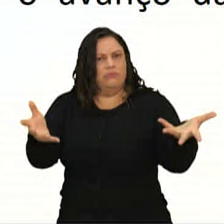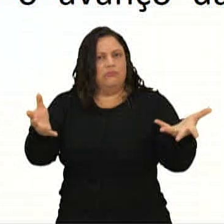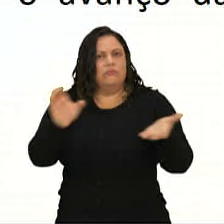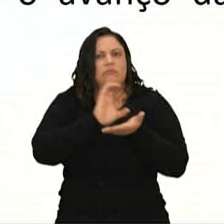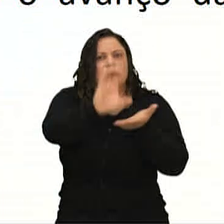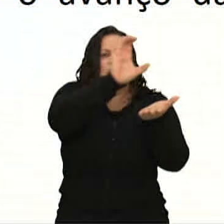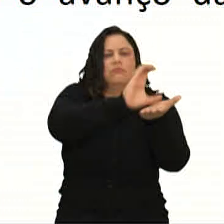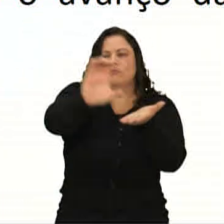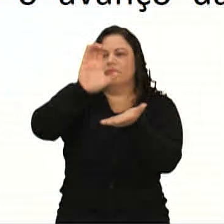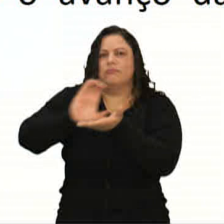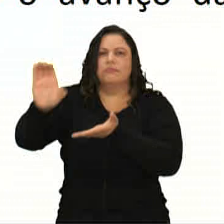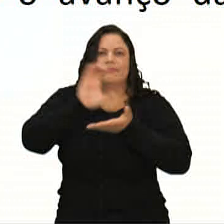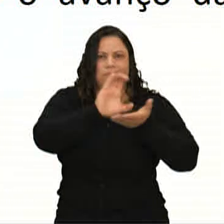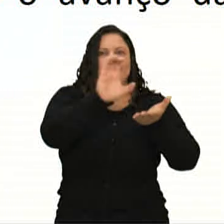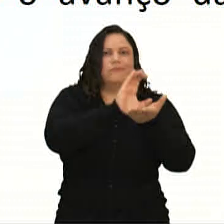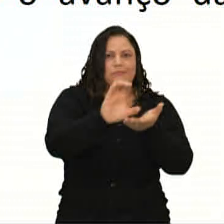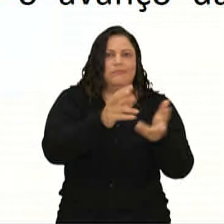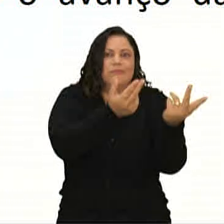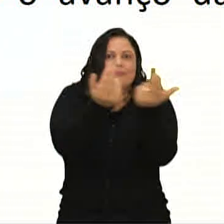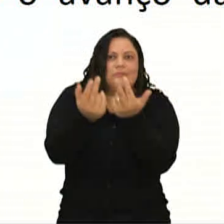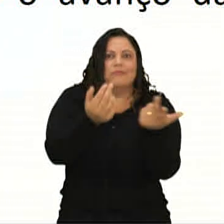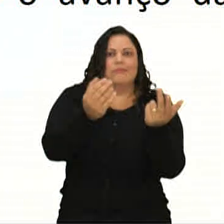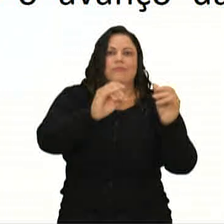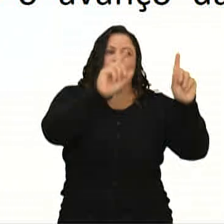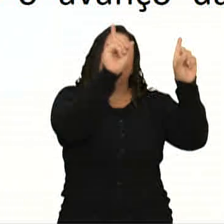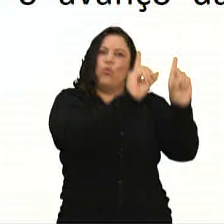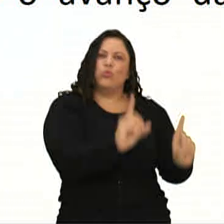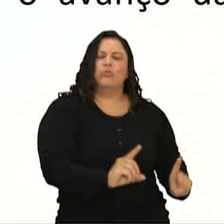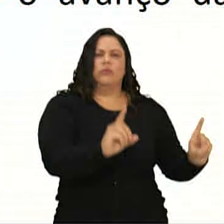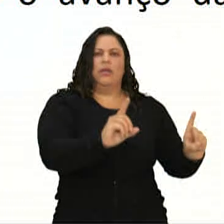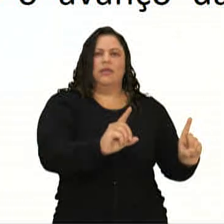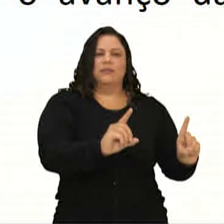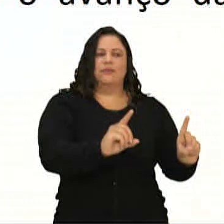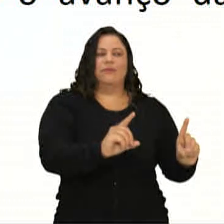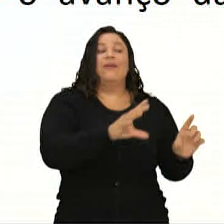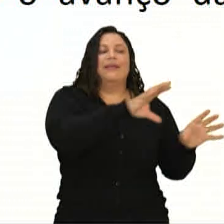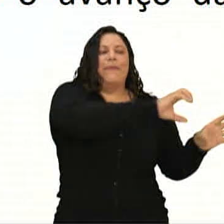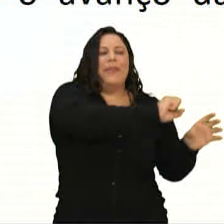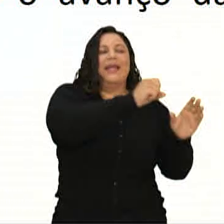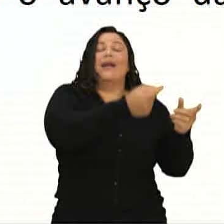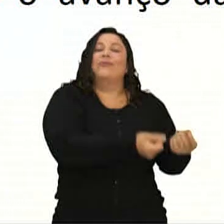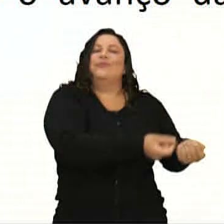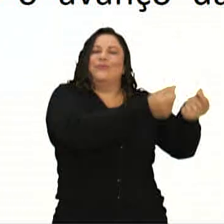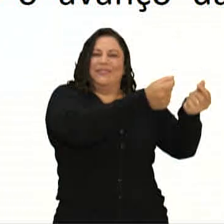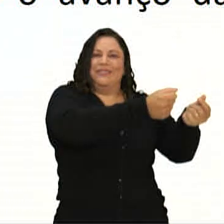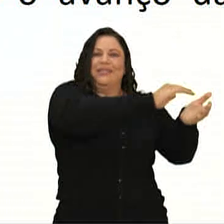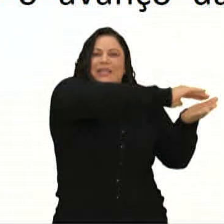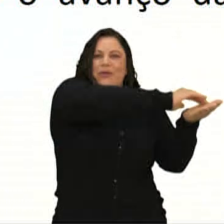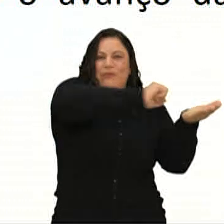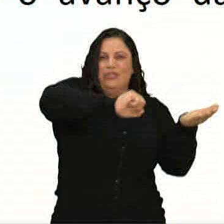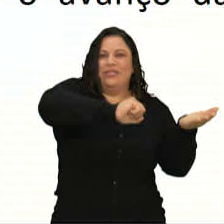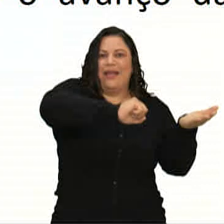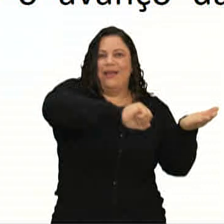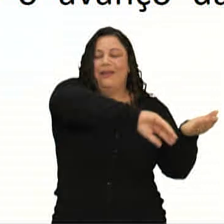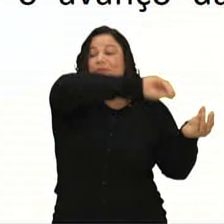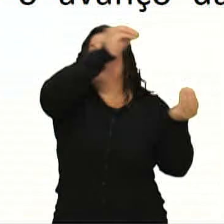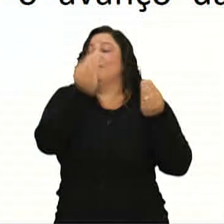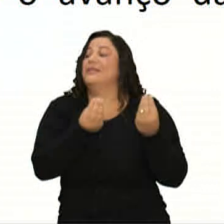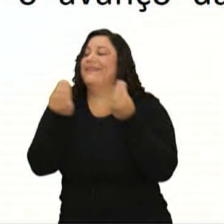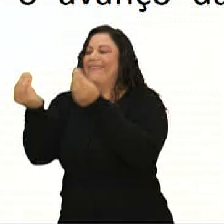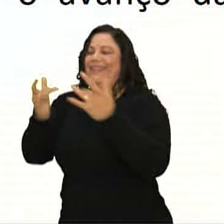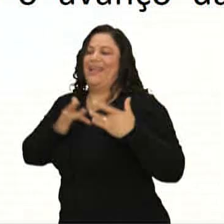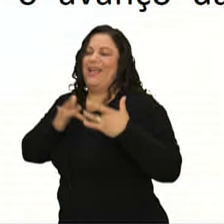com Maomé. Essa taxa deve ser tirada dos ricos e dada aos pobres. Deve dar esmolas apenas